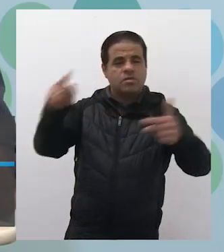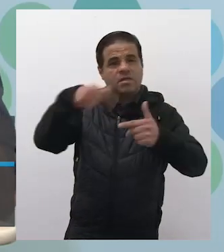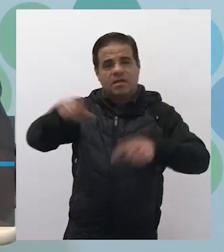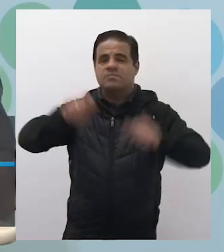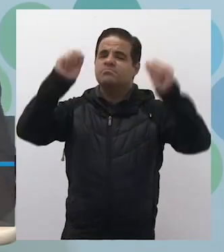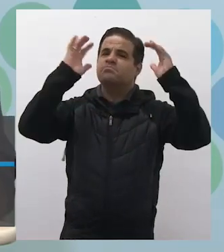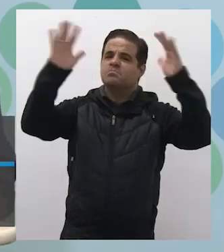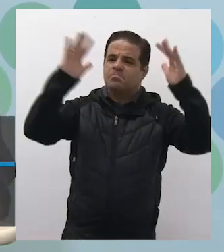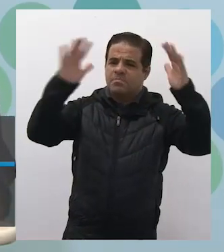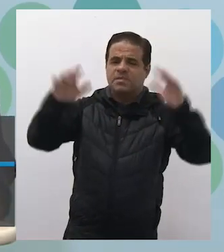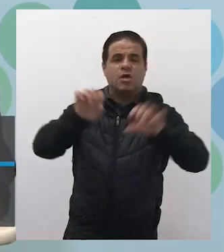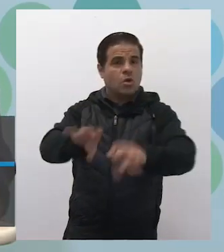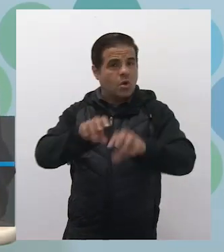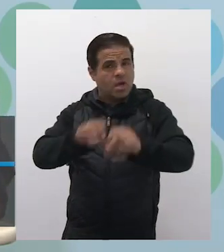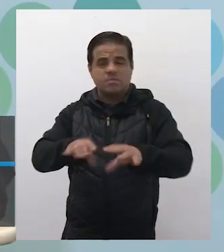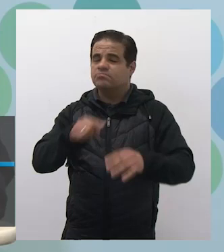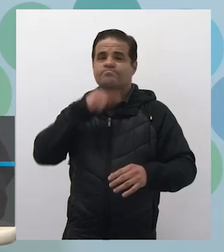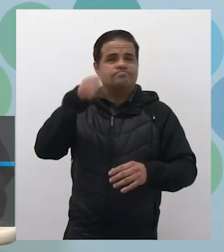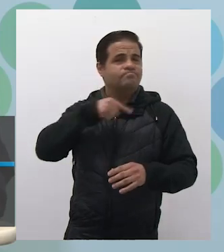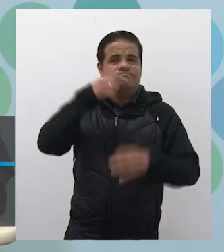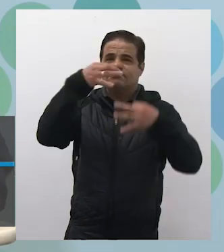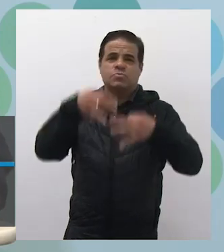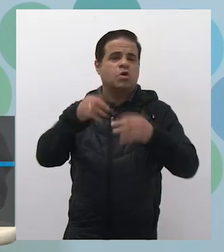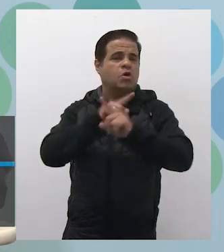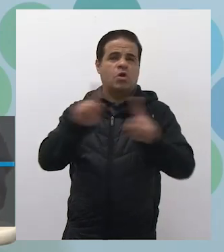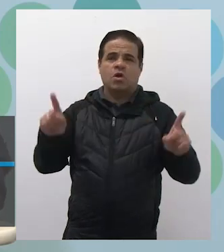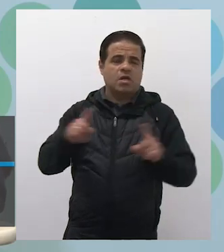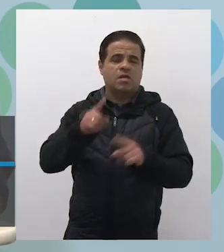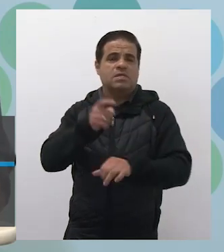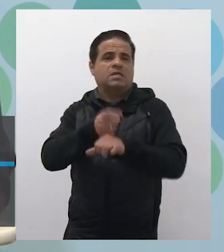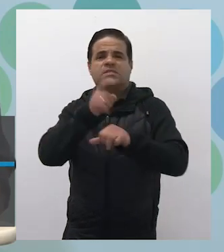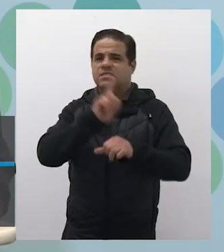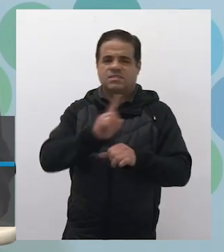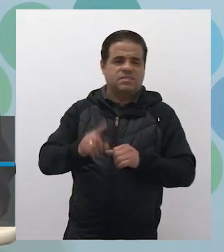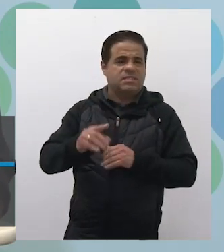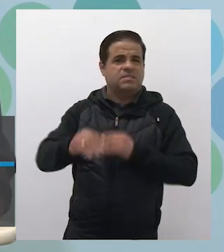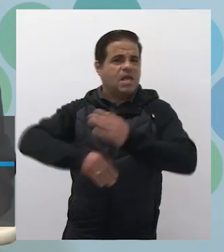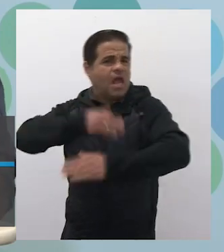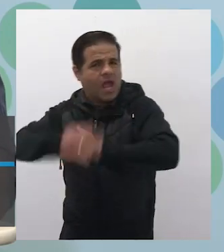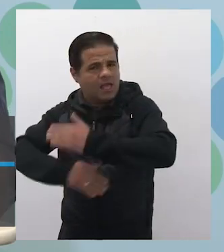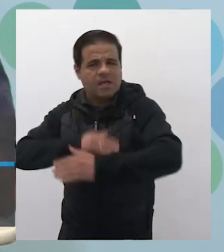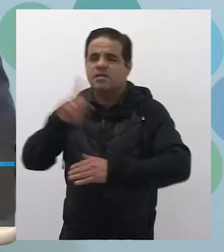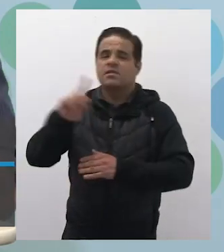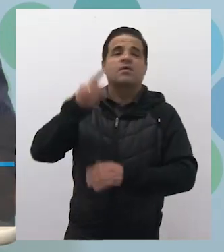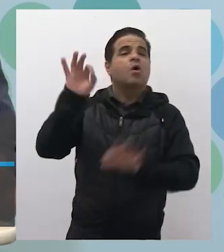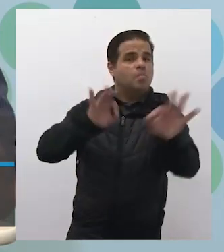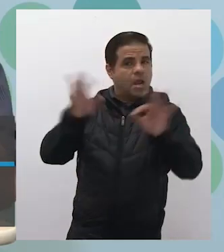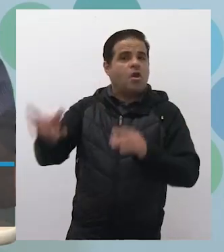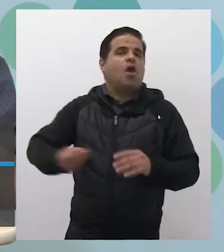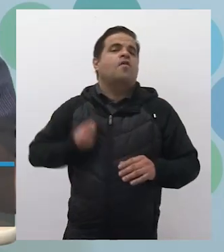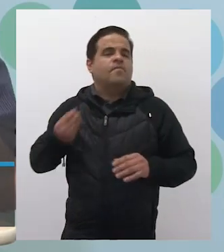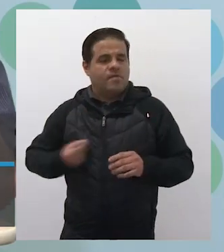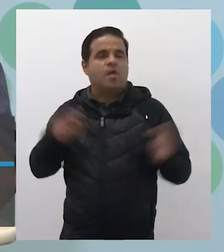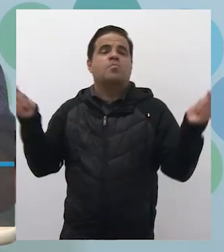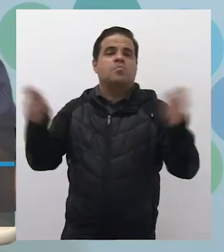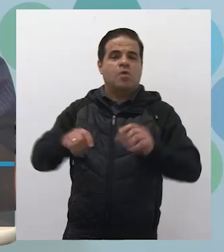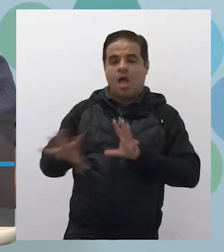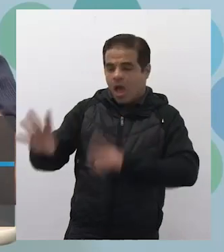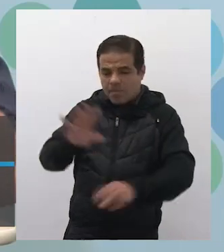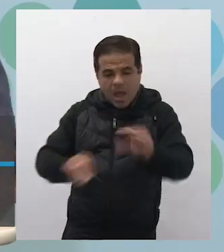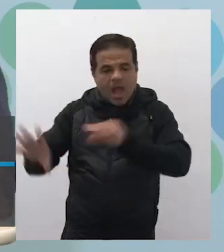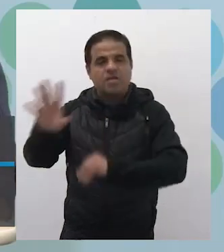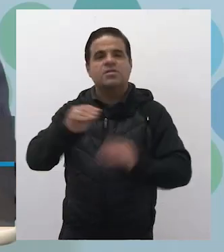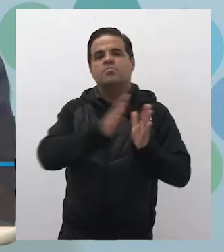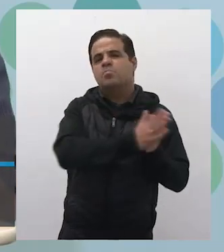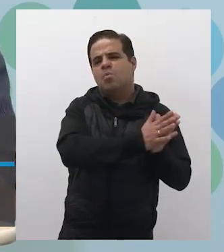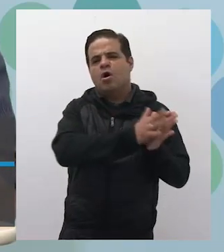pensado aí em educação ultimamente, não são coisas endurecidas, engessadas. Ele é um plano vivo, então ele pode ser mexido durante